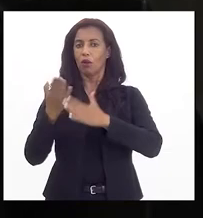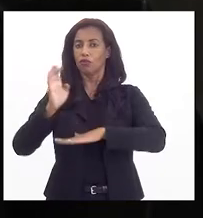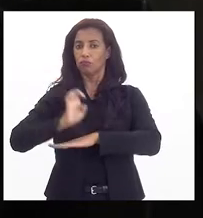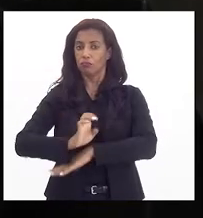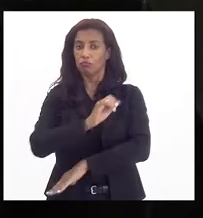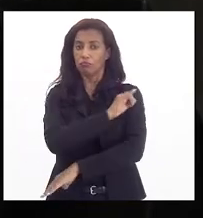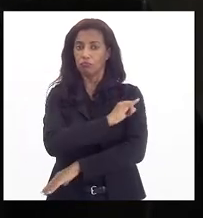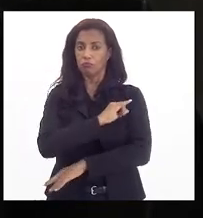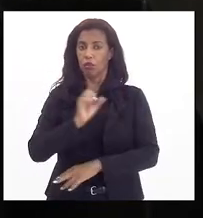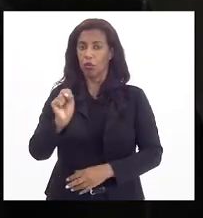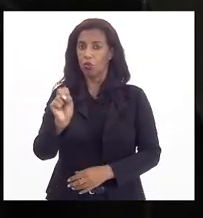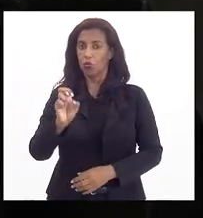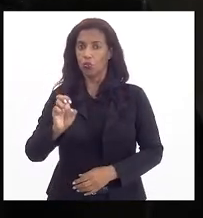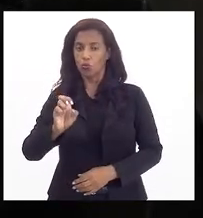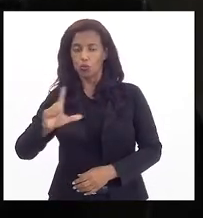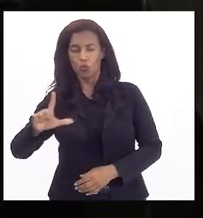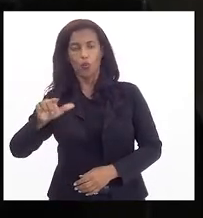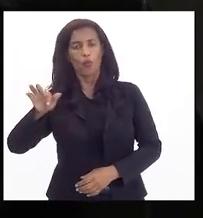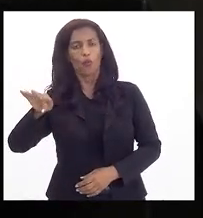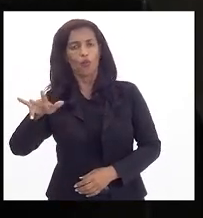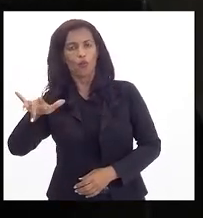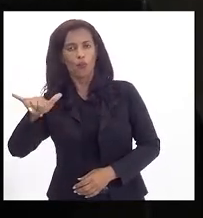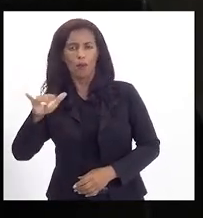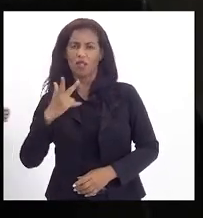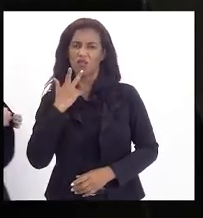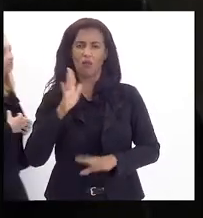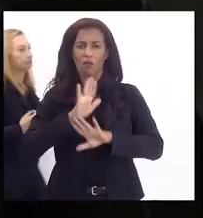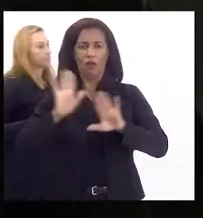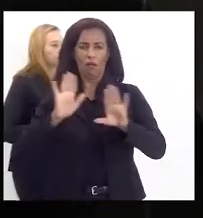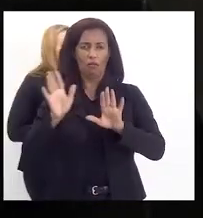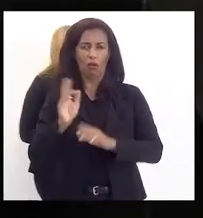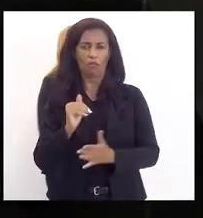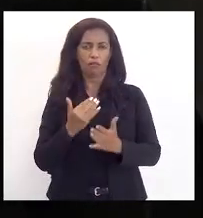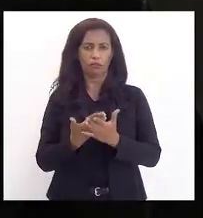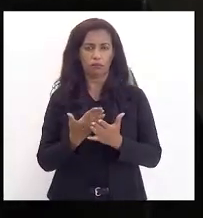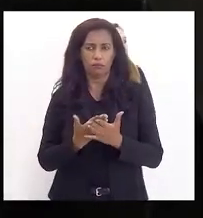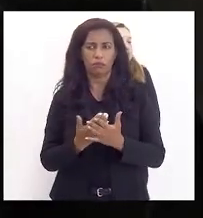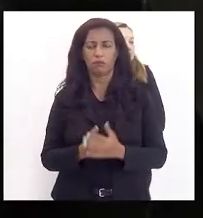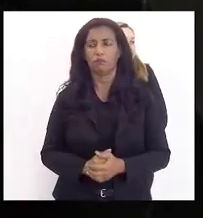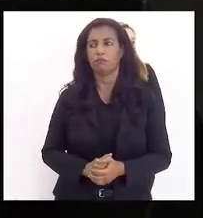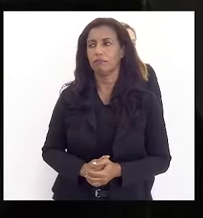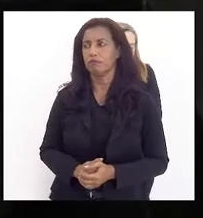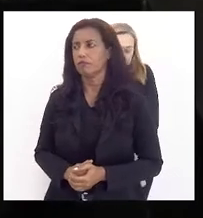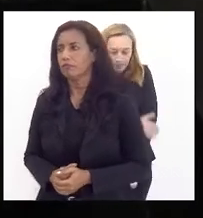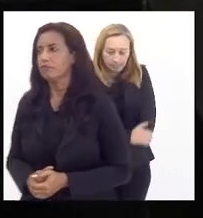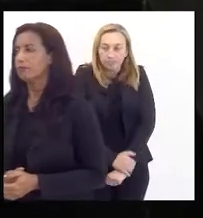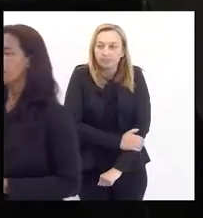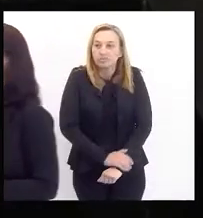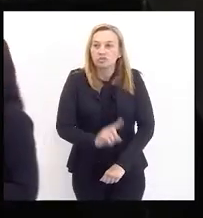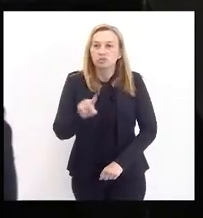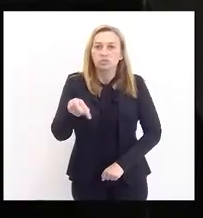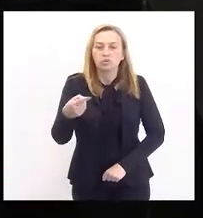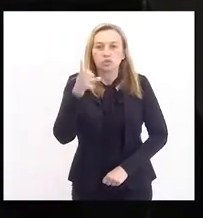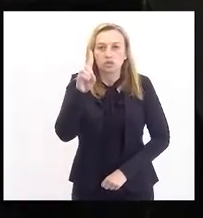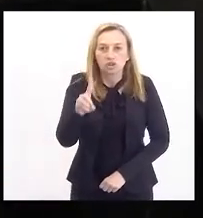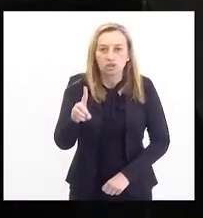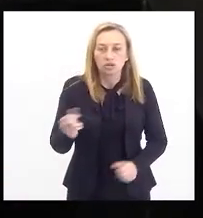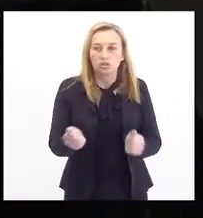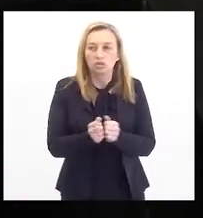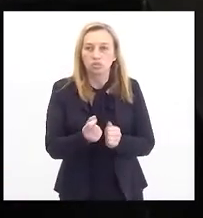Janeiro, na região sul-fluminense. Não vou aqui identificar a escola. Conversei de novo com a diretora, uma outra diretora da região esteve